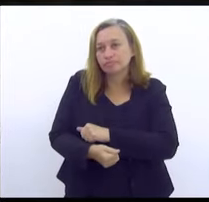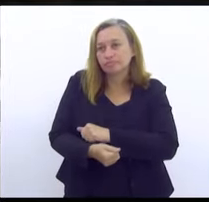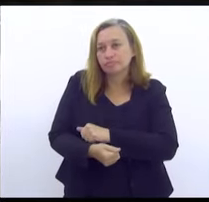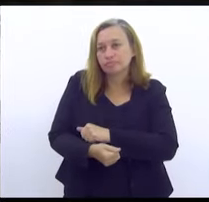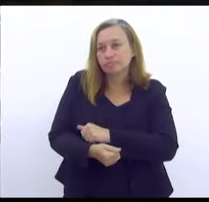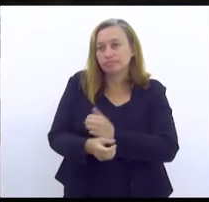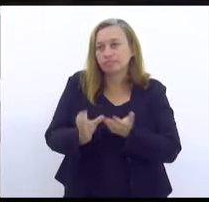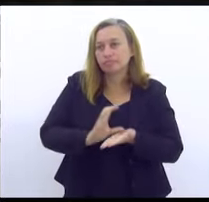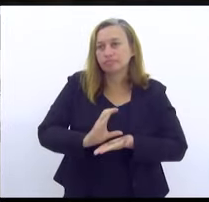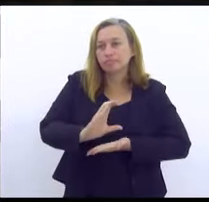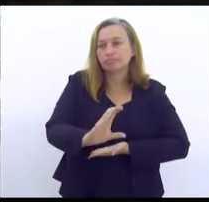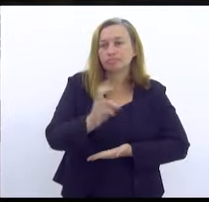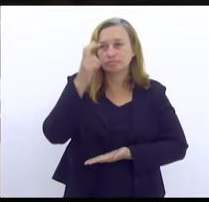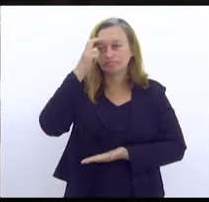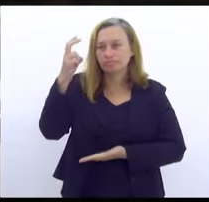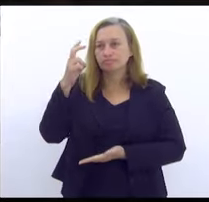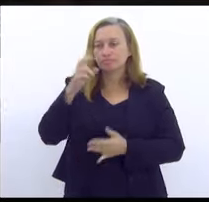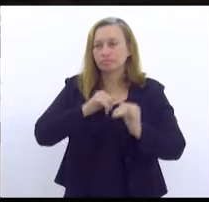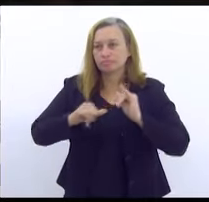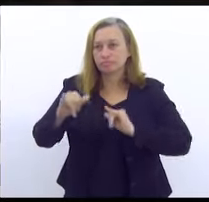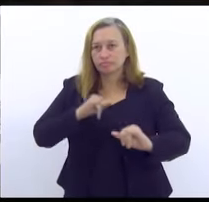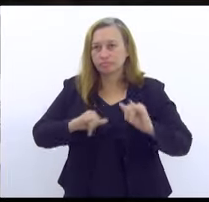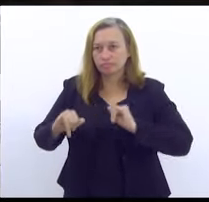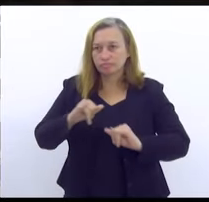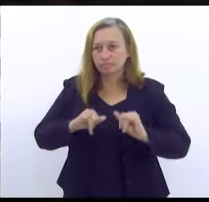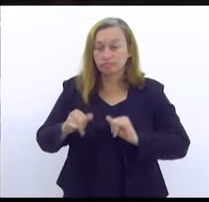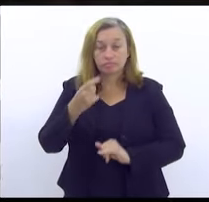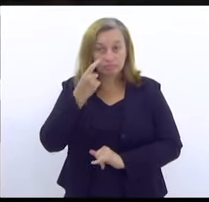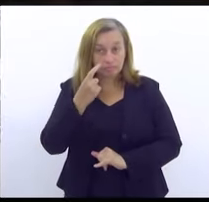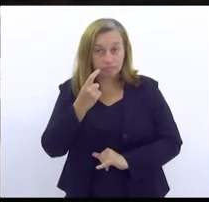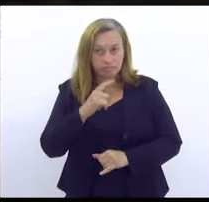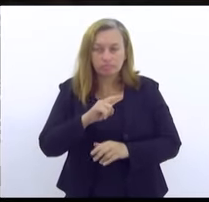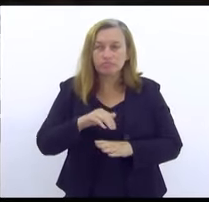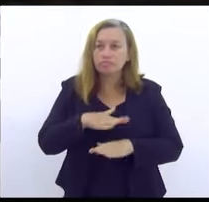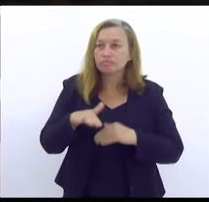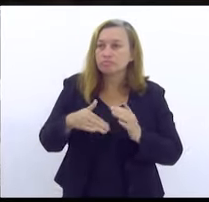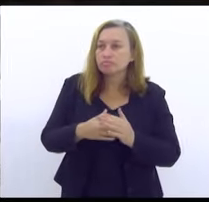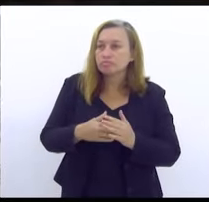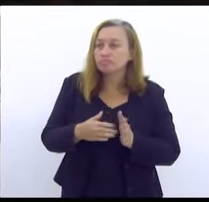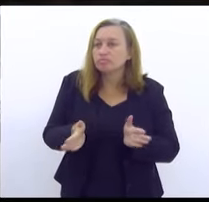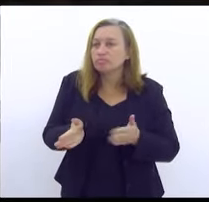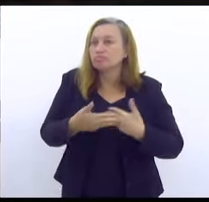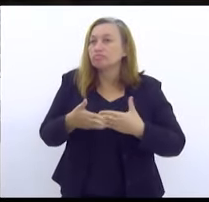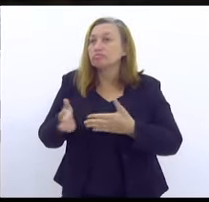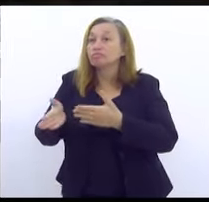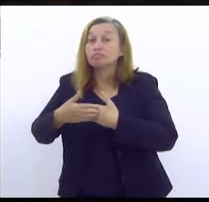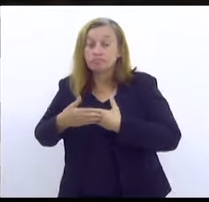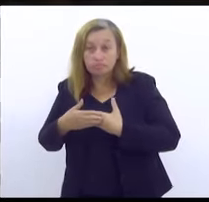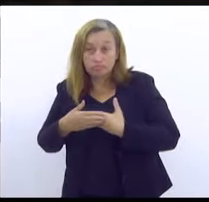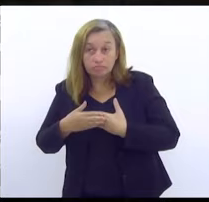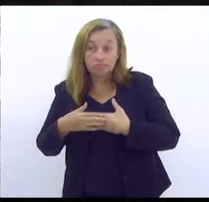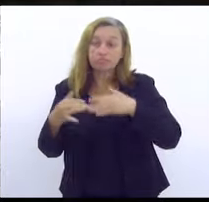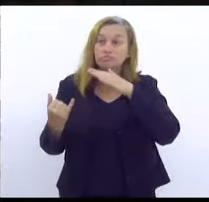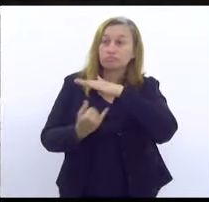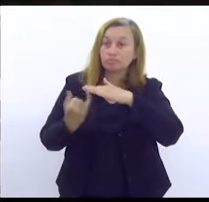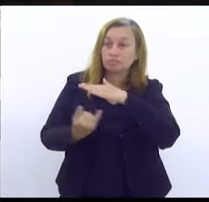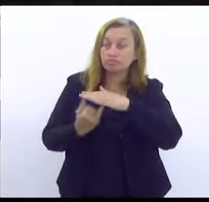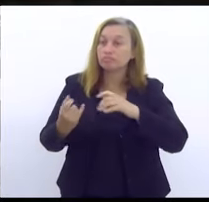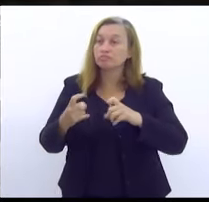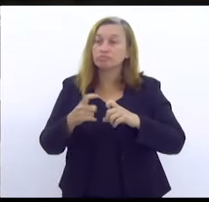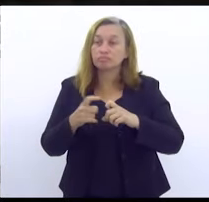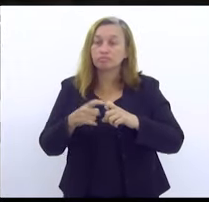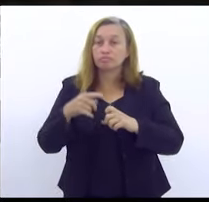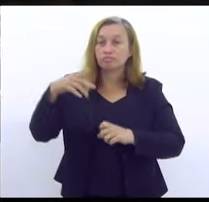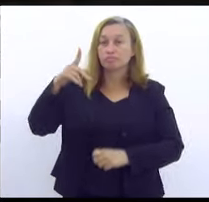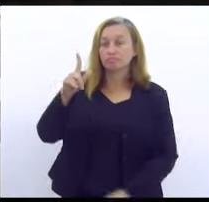para inteligência e informação. A gente está tendo toda uma situação de fechamento dos institutos médicos